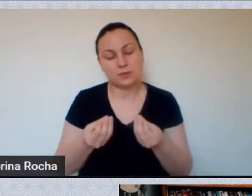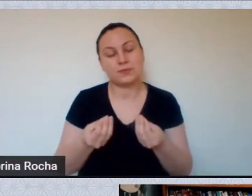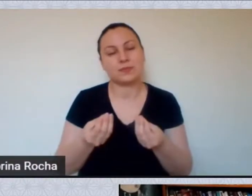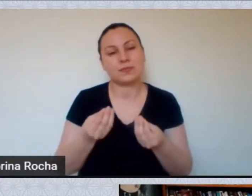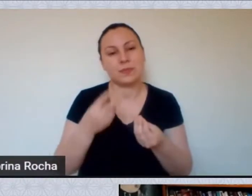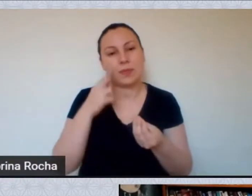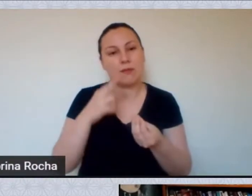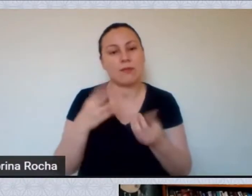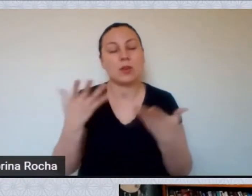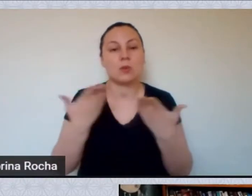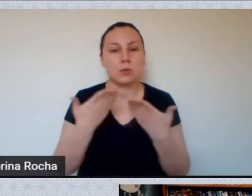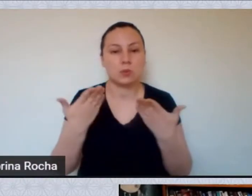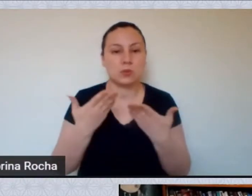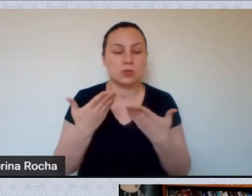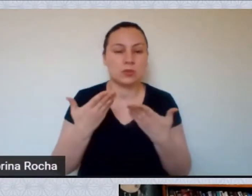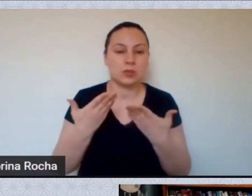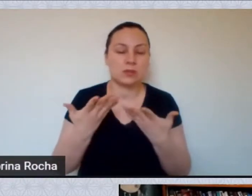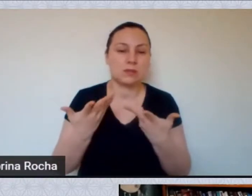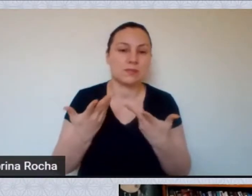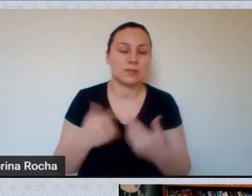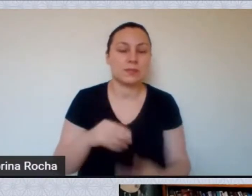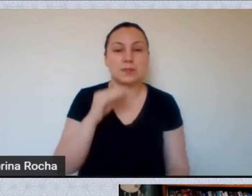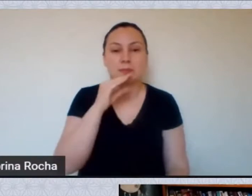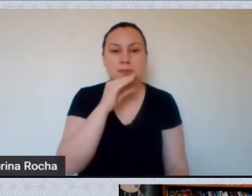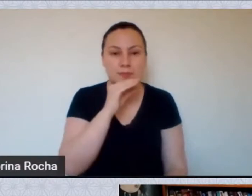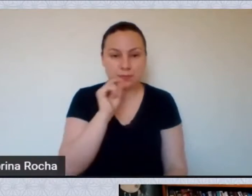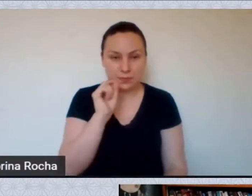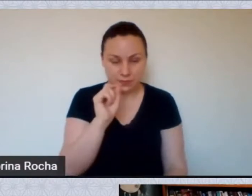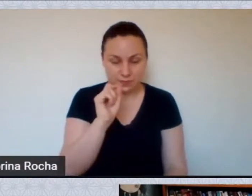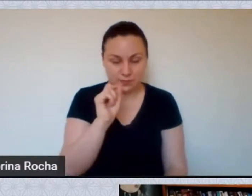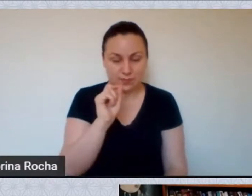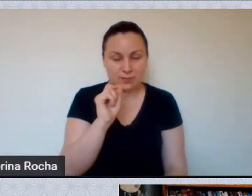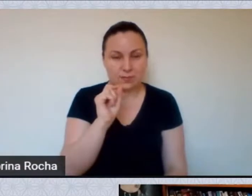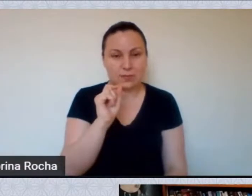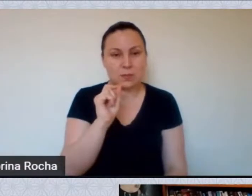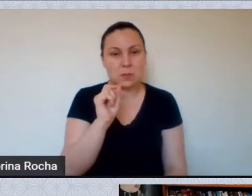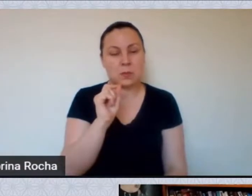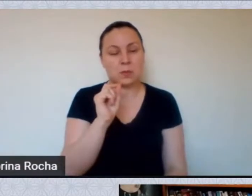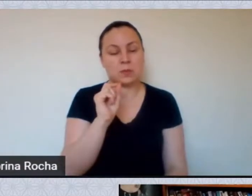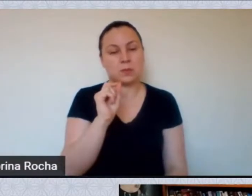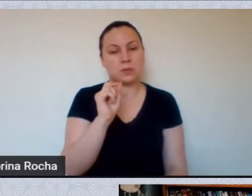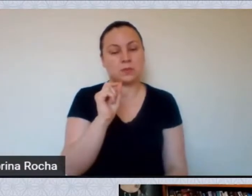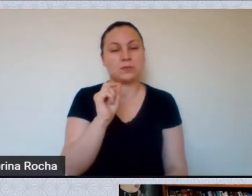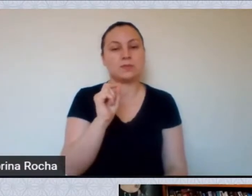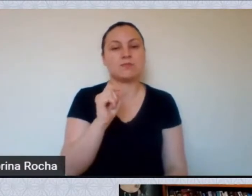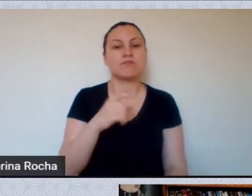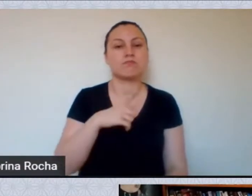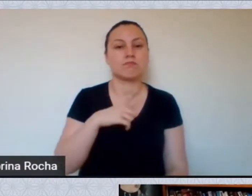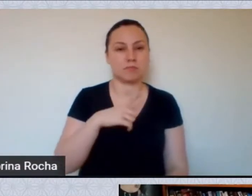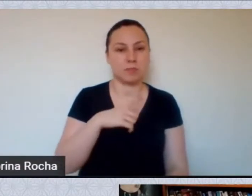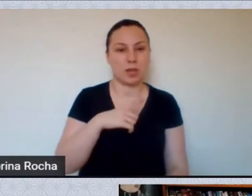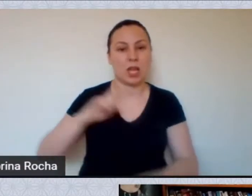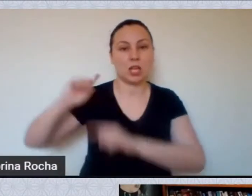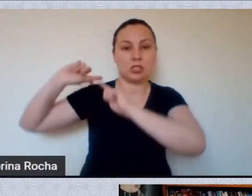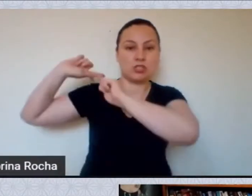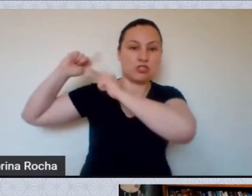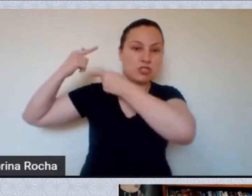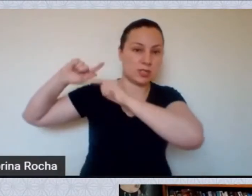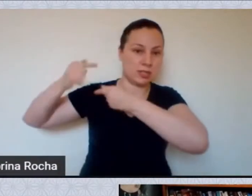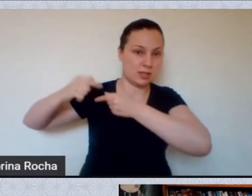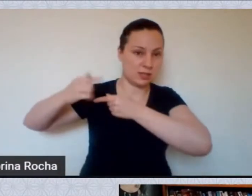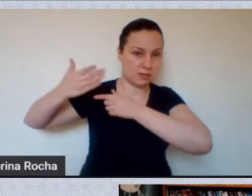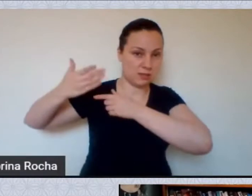de eu comentar. E o que a gente está vendo é o seguinte, que, obviamente, você tem a geração mais velha, ainda é super aquela